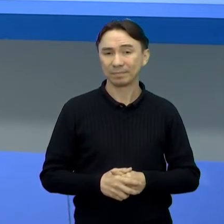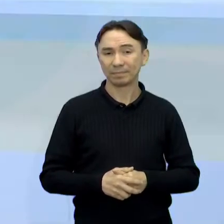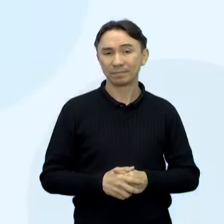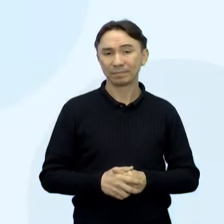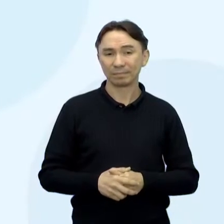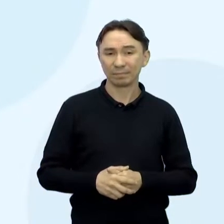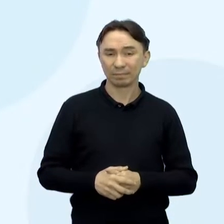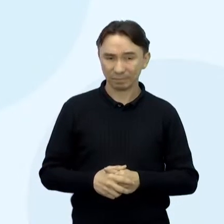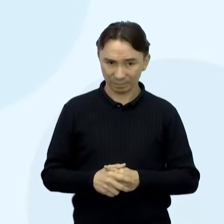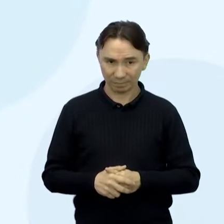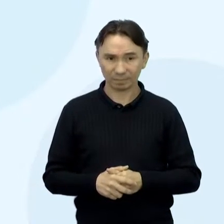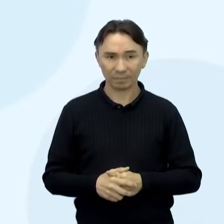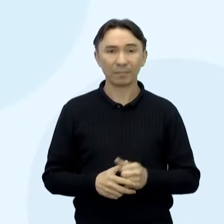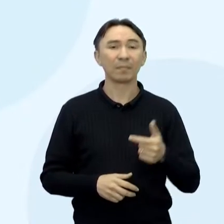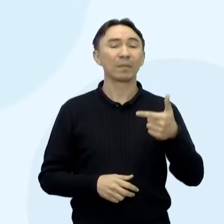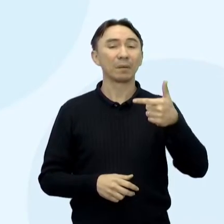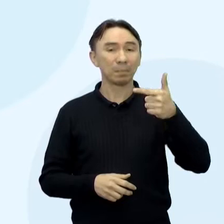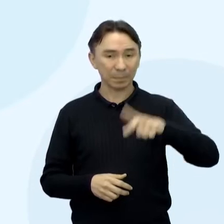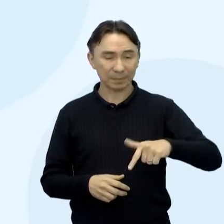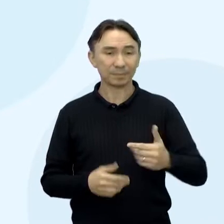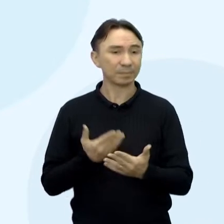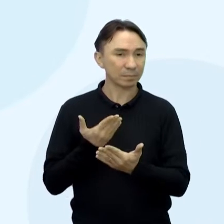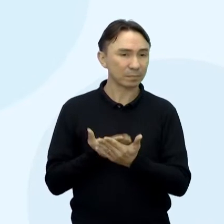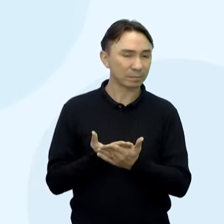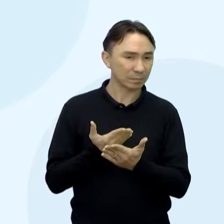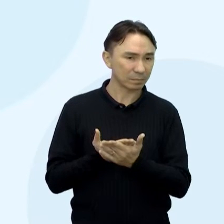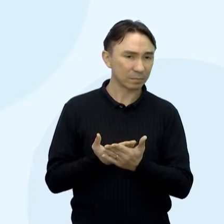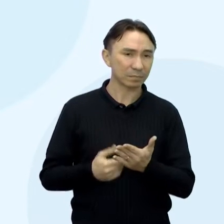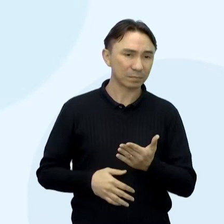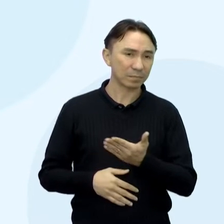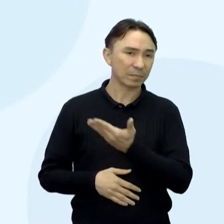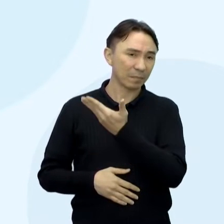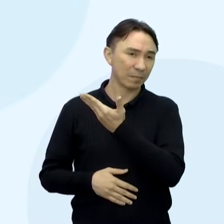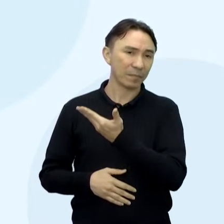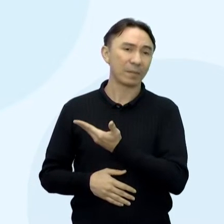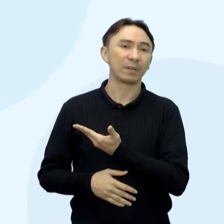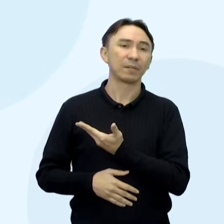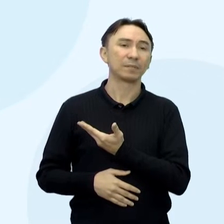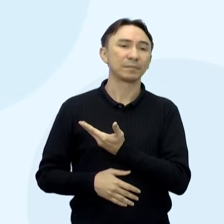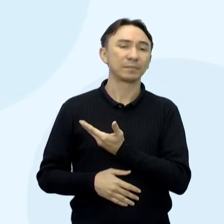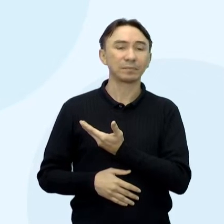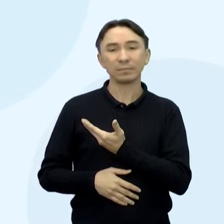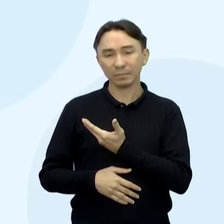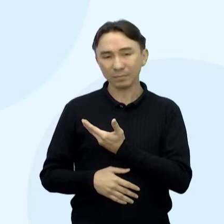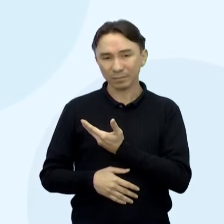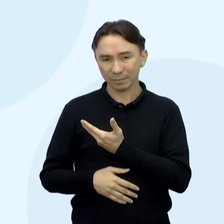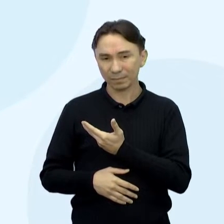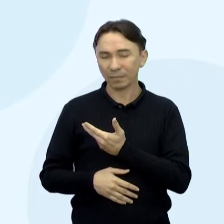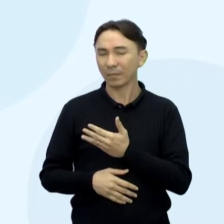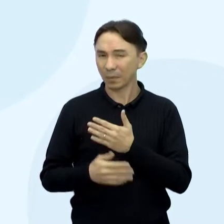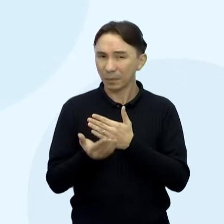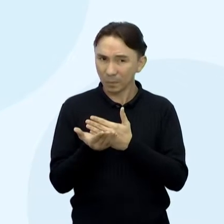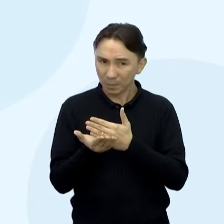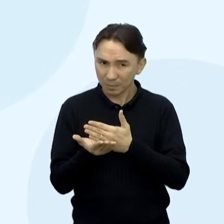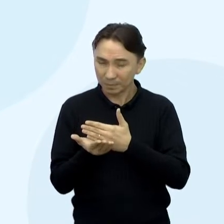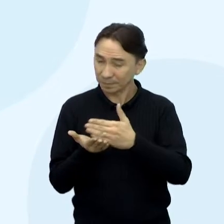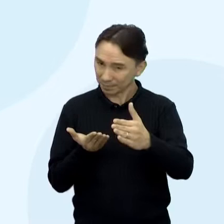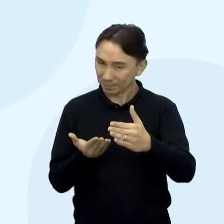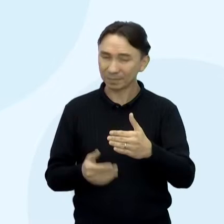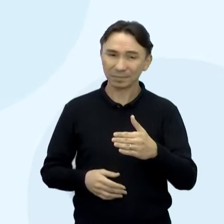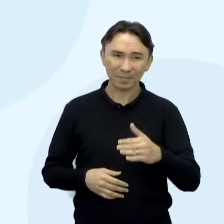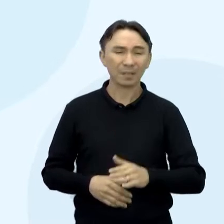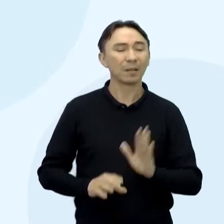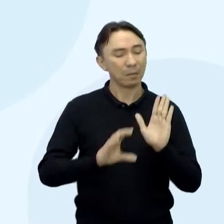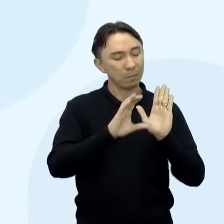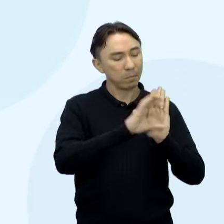vai aparecer aí na tela para vocês. Vamos falar assim do capítulo, vamos começar aí por partes. O capítulo 1, né?